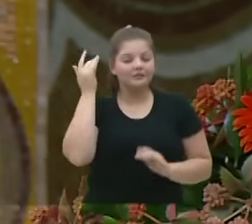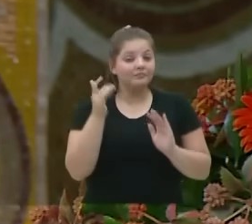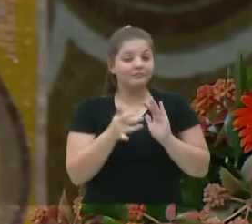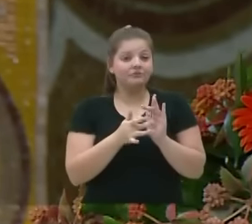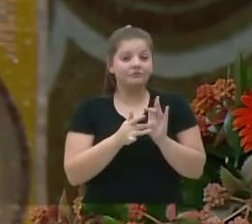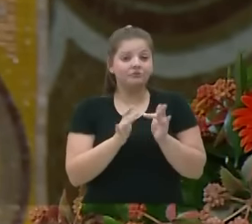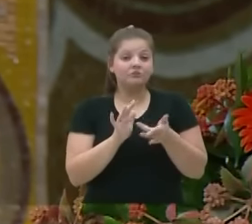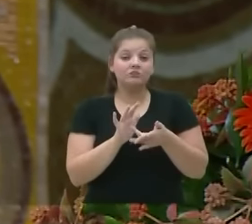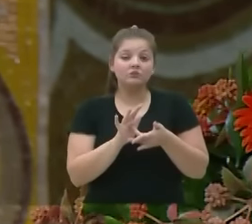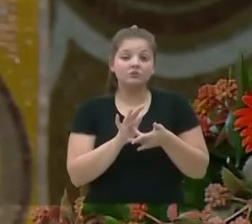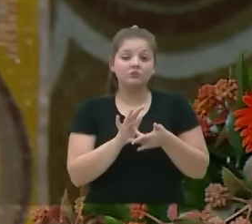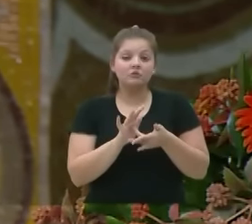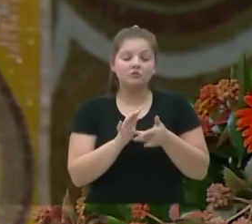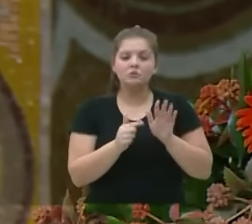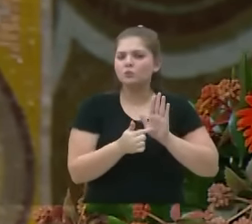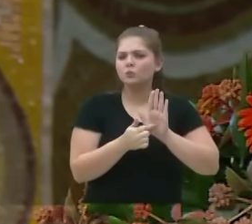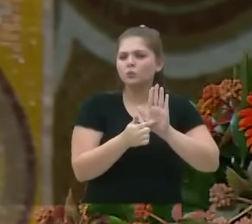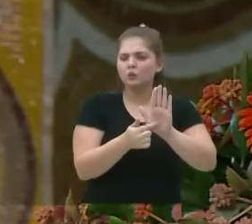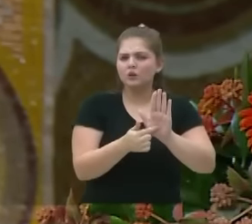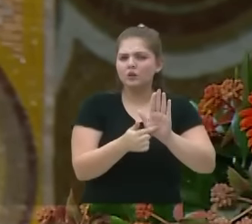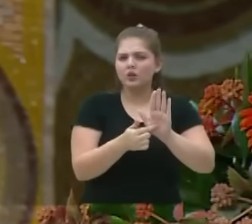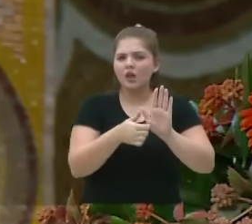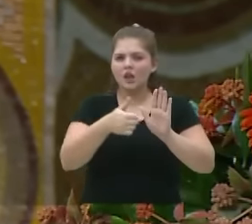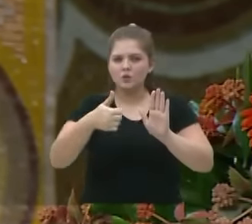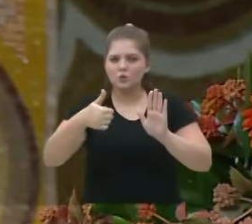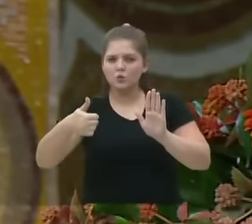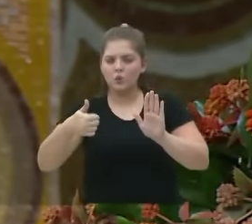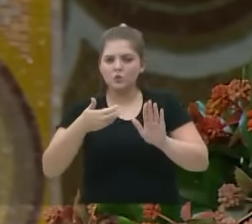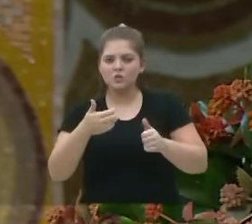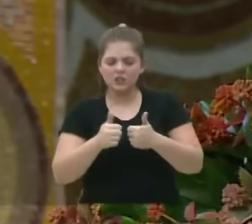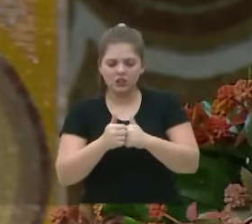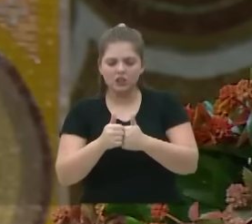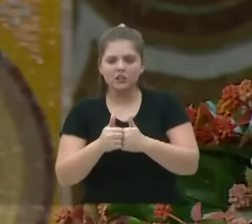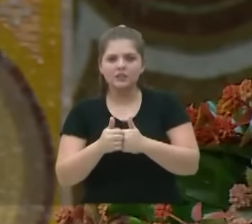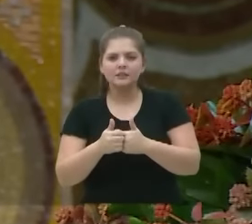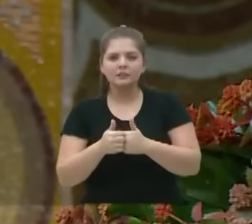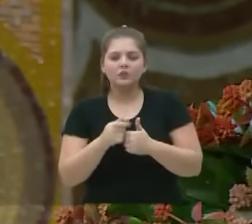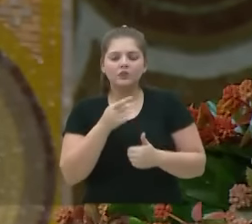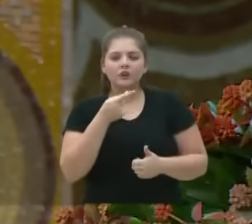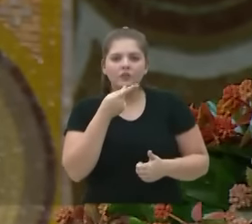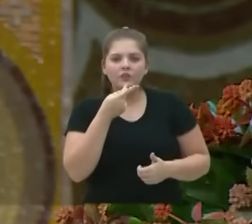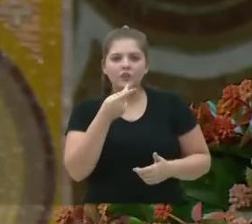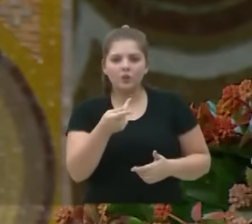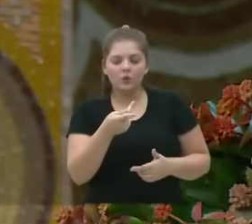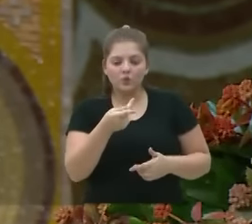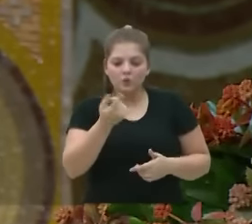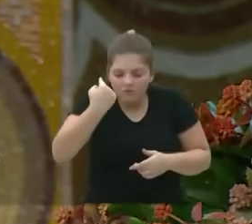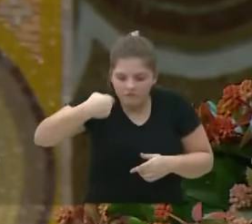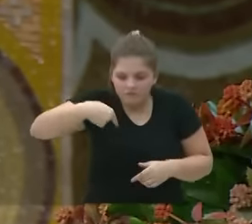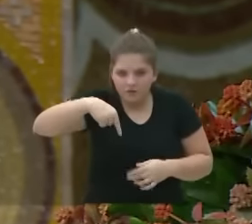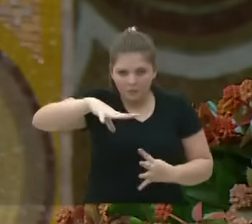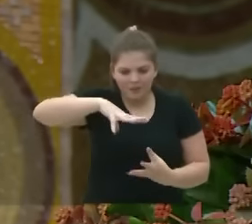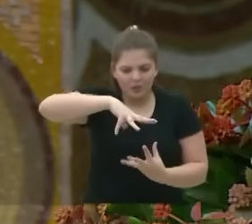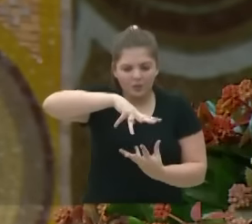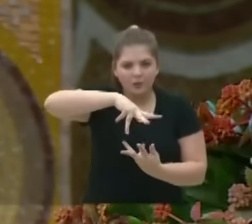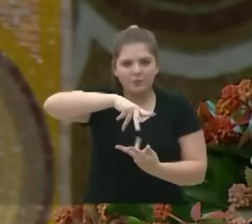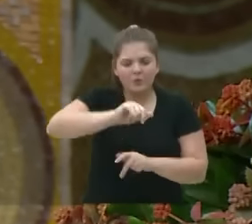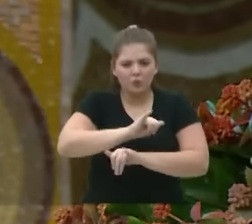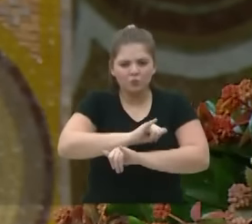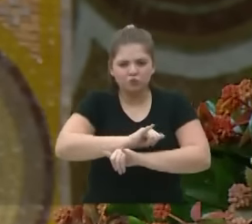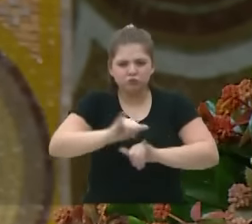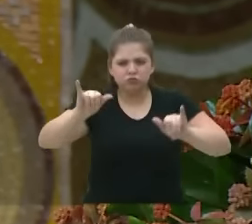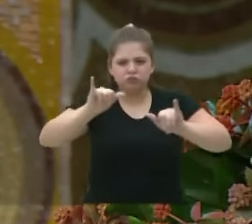se manifestou aos 11 discípulos e disse-lhes: ide pelo mundo inteiro,